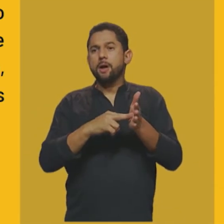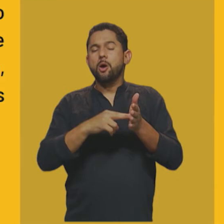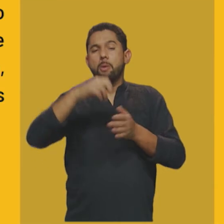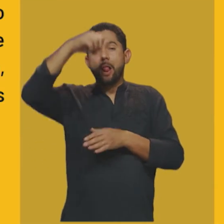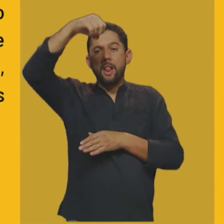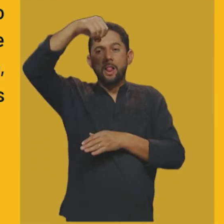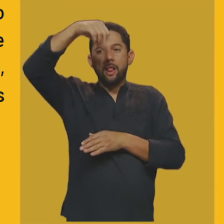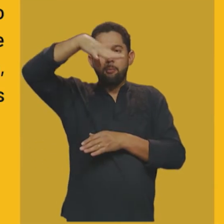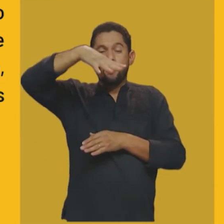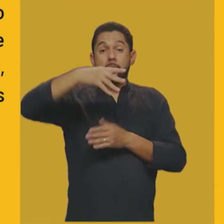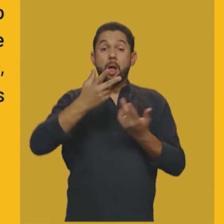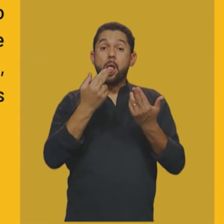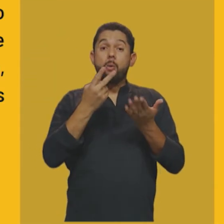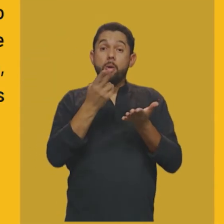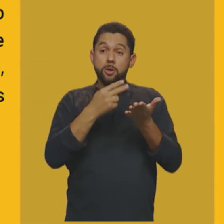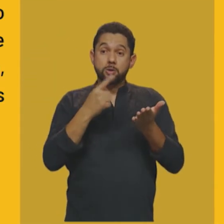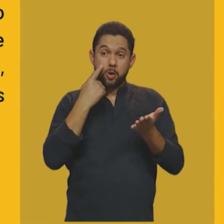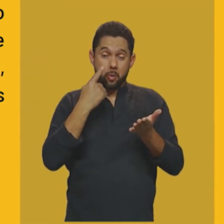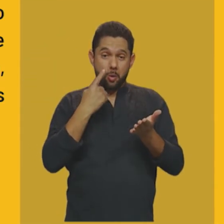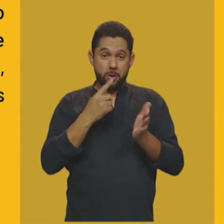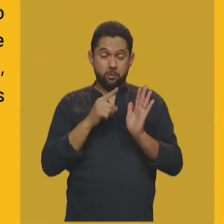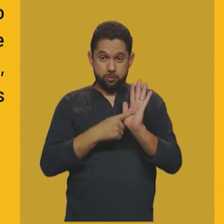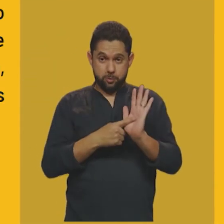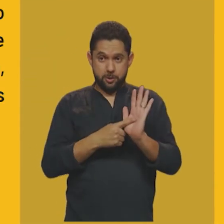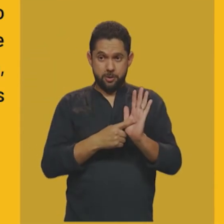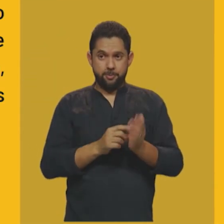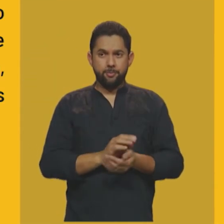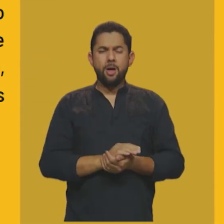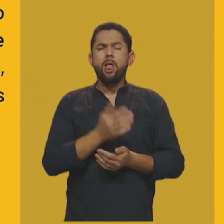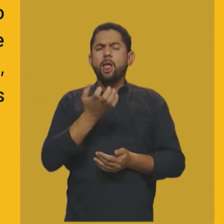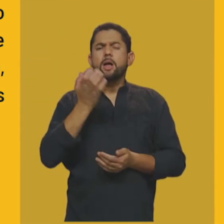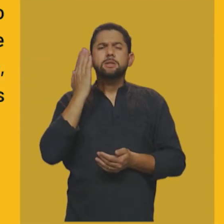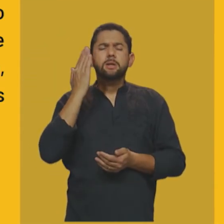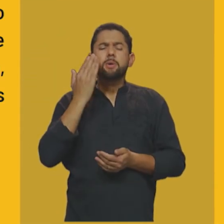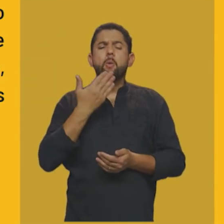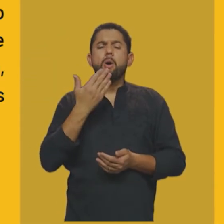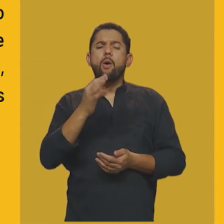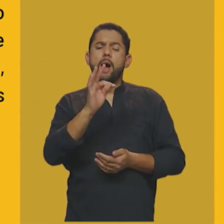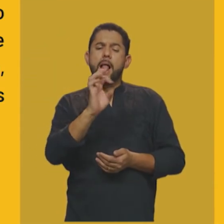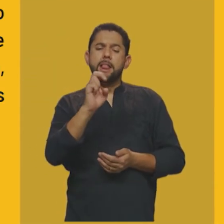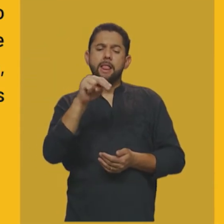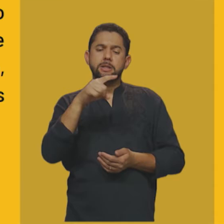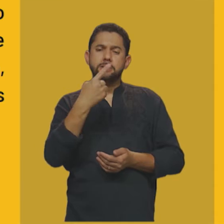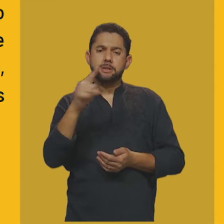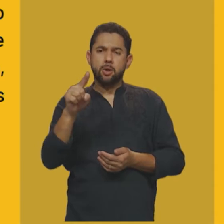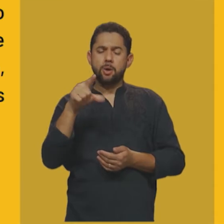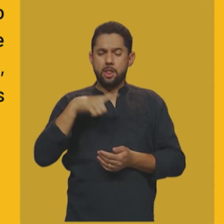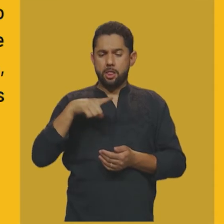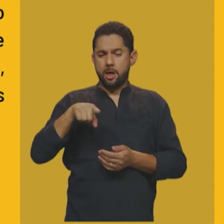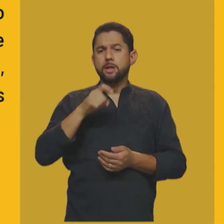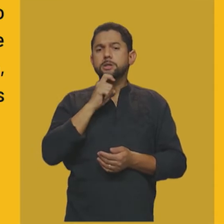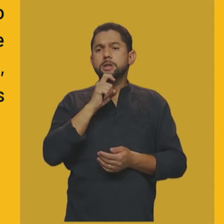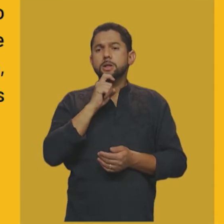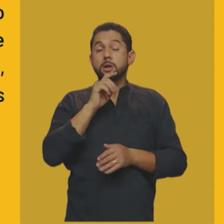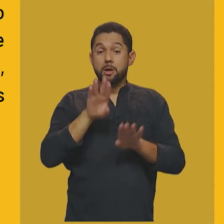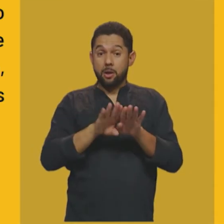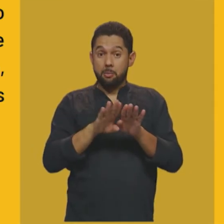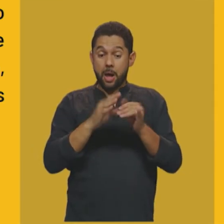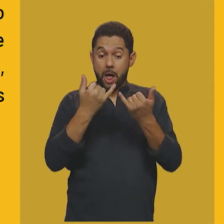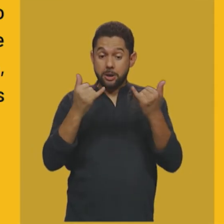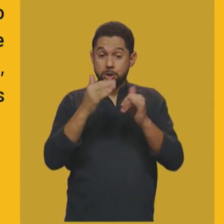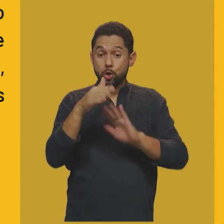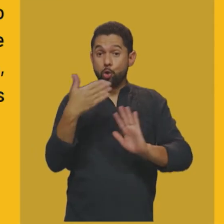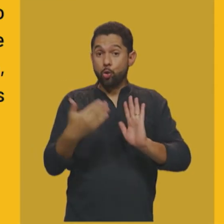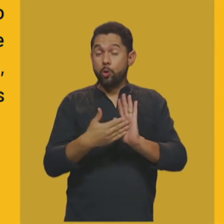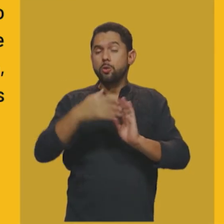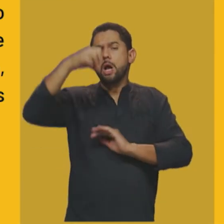L, conforme a figura. O eletricista deseja medir a tensão elétrica aplicada à geladeira, a corrente total e a corrente